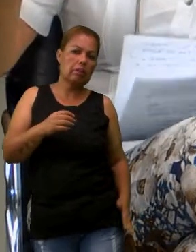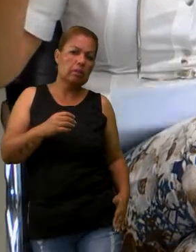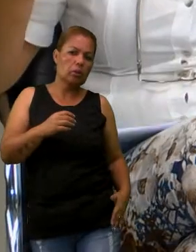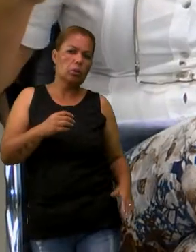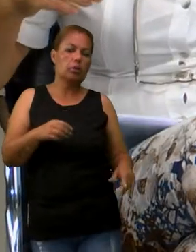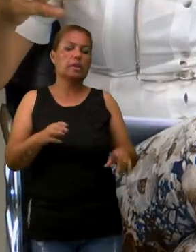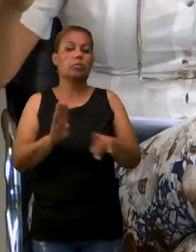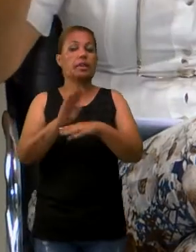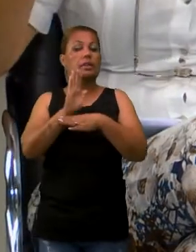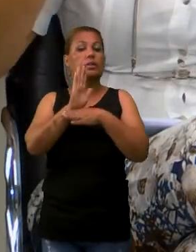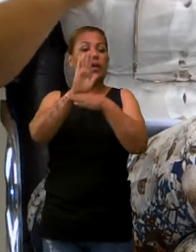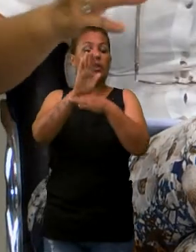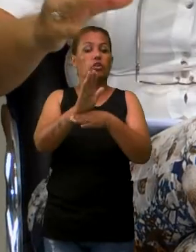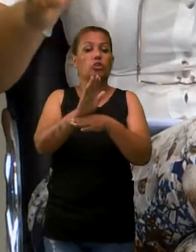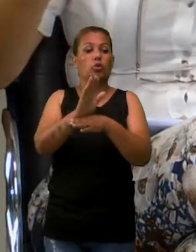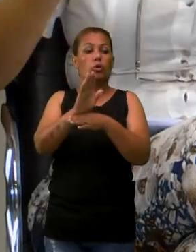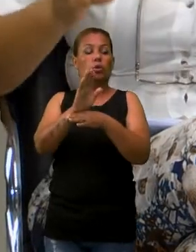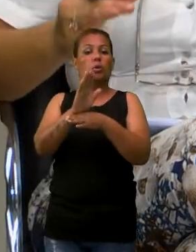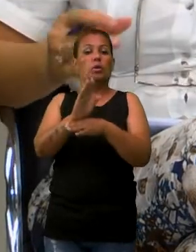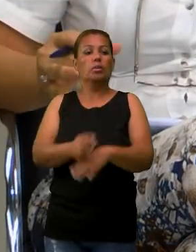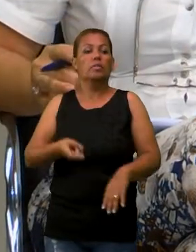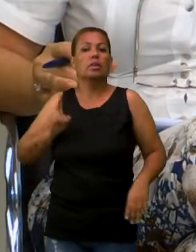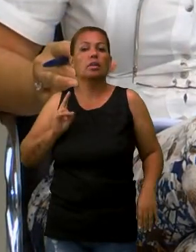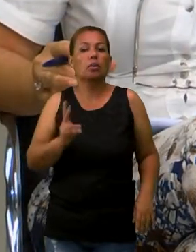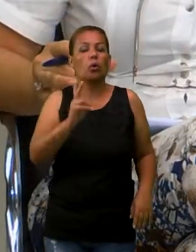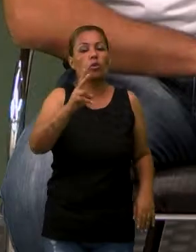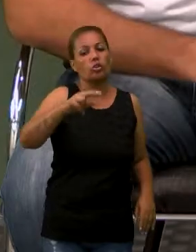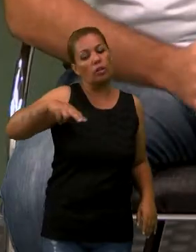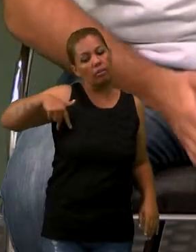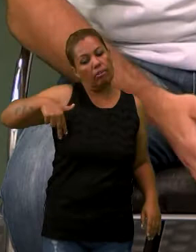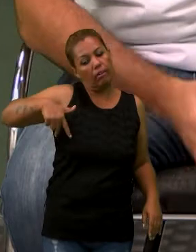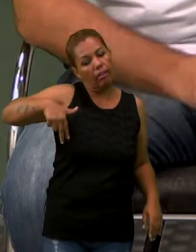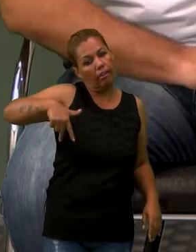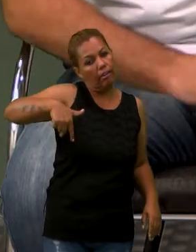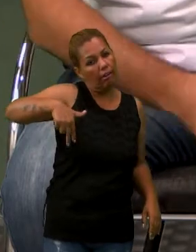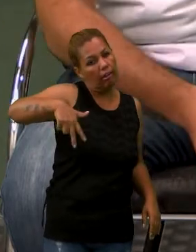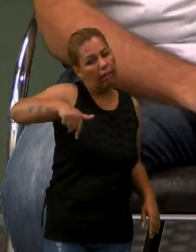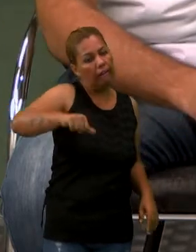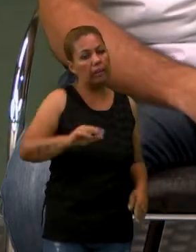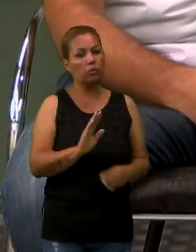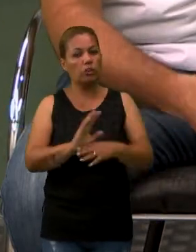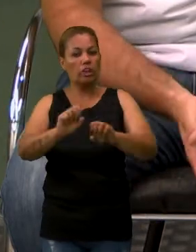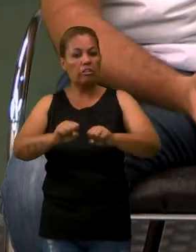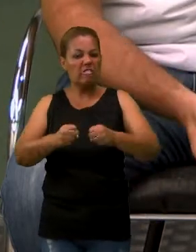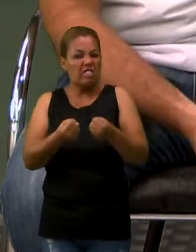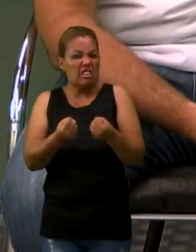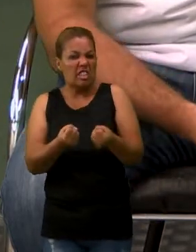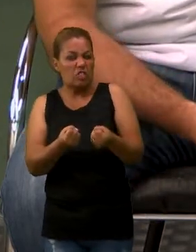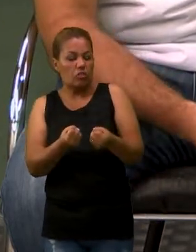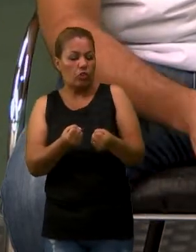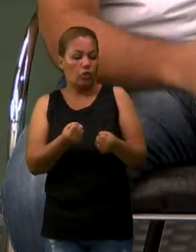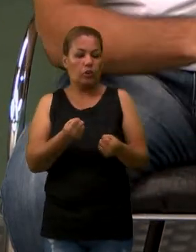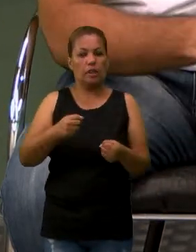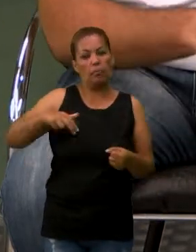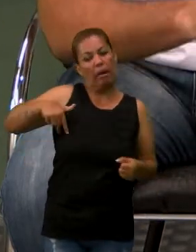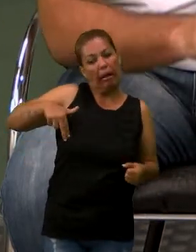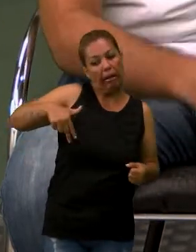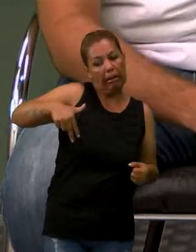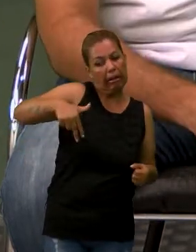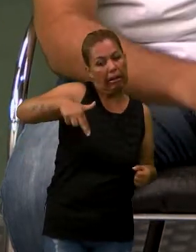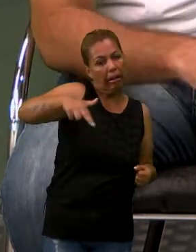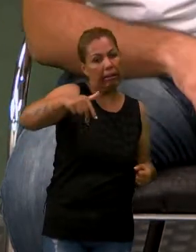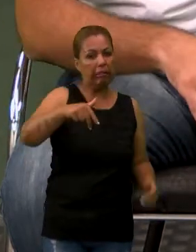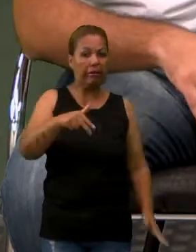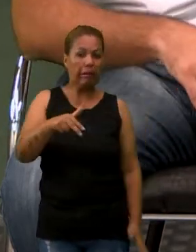isso ajudou para que você continue até no seu exata ajuda eu tenho mais força pra tocar prótese né pra ter